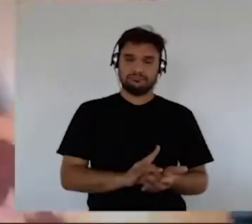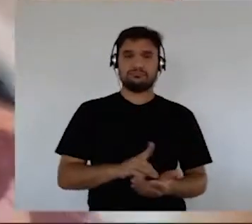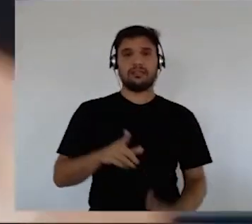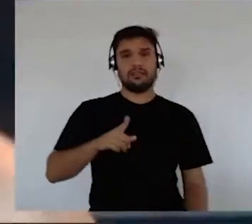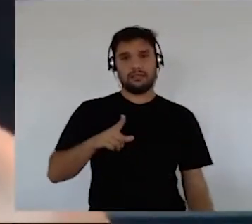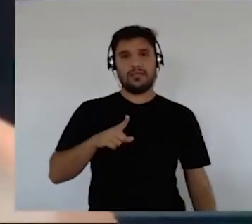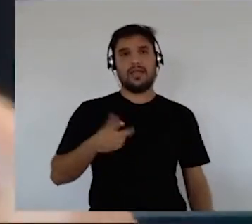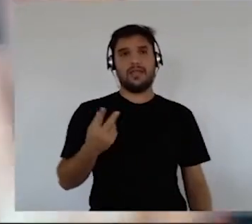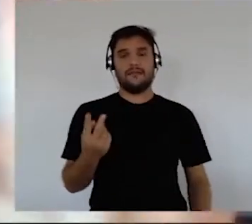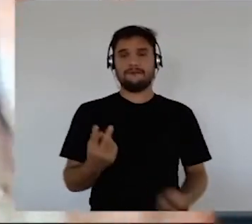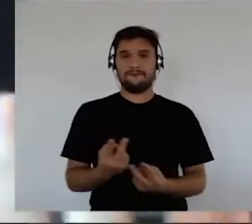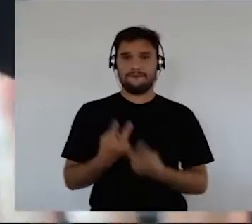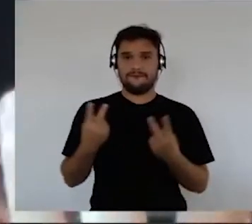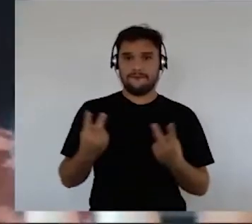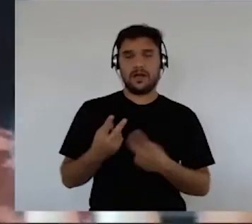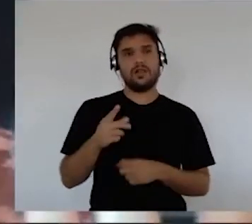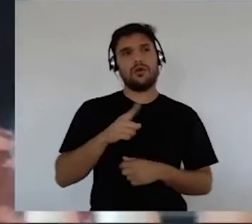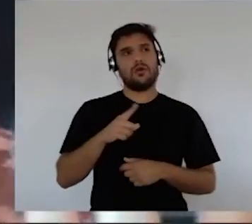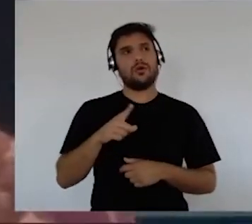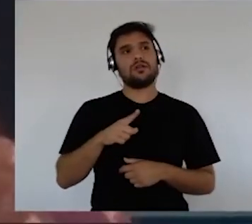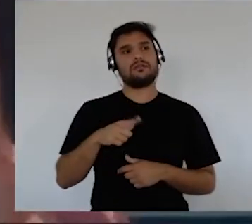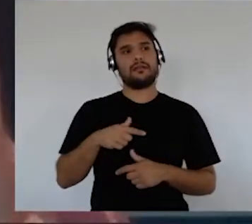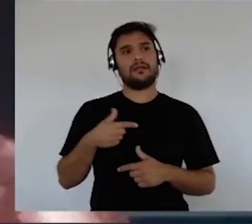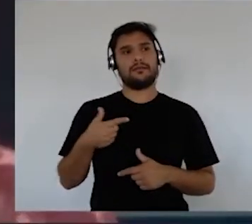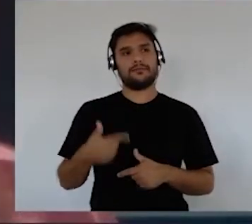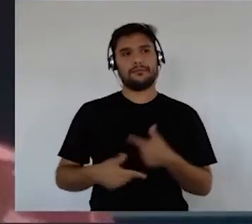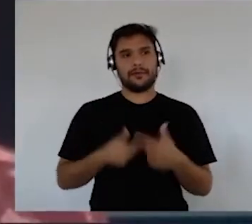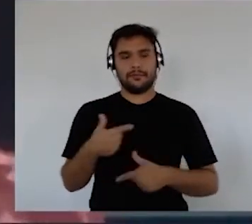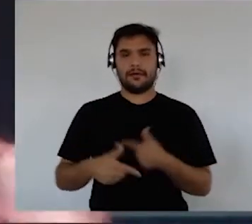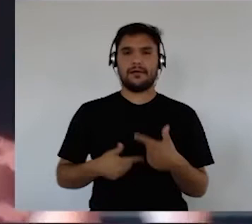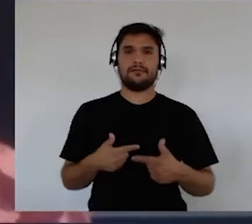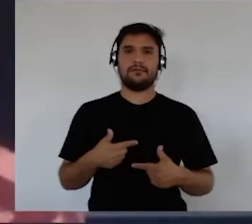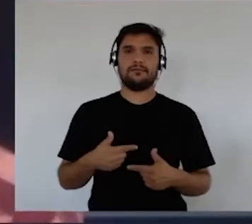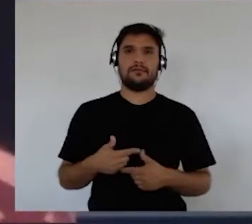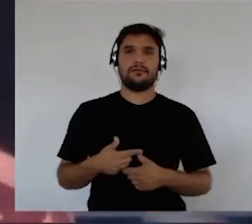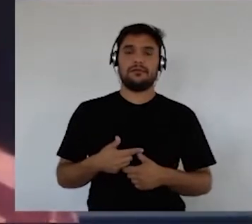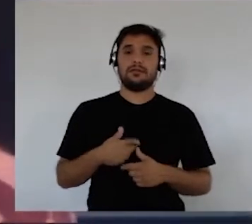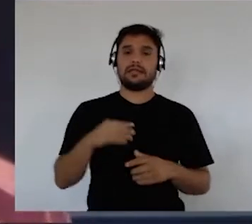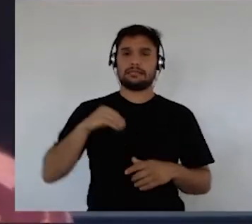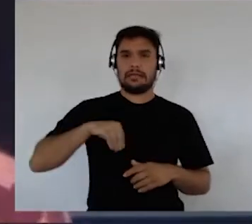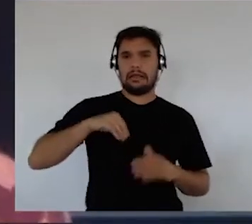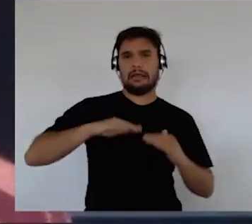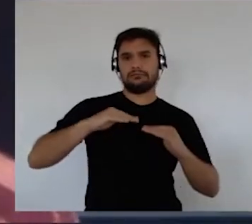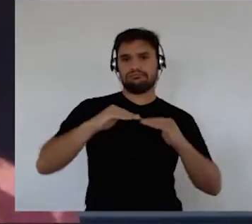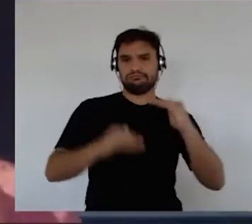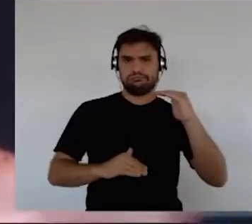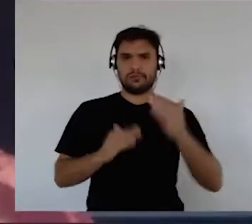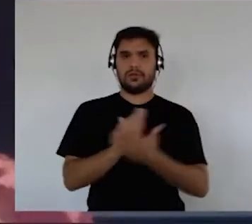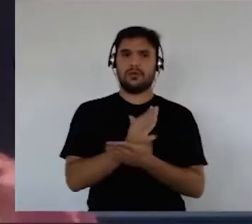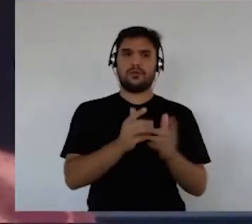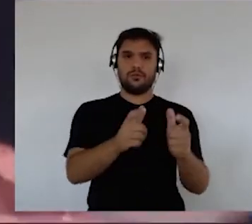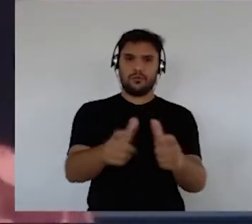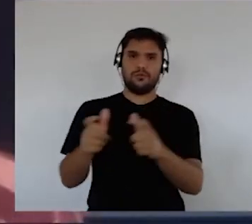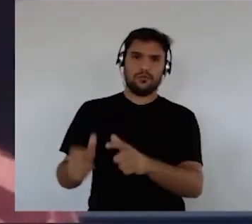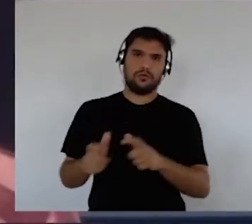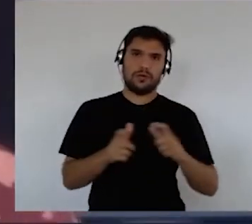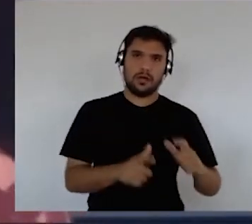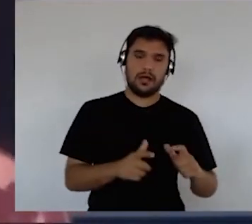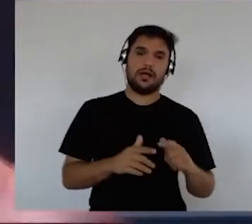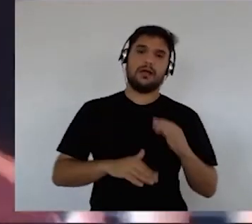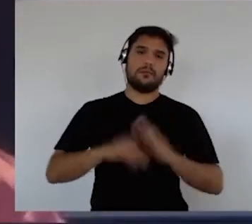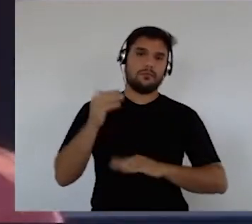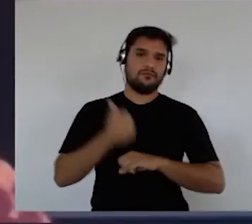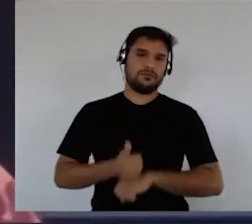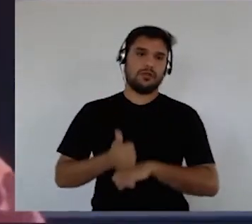existem, valores, existem realmente no mercado remunerações distintas em alguns lugares entre, né, para